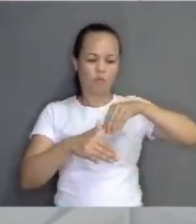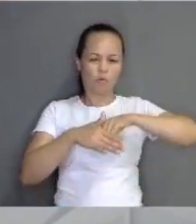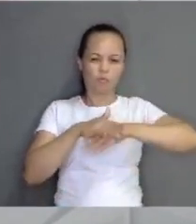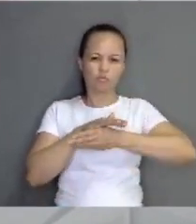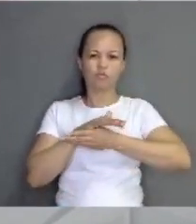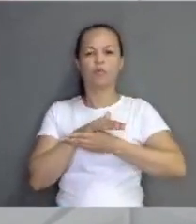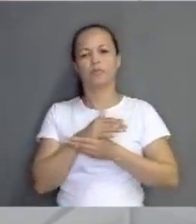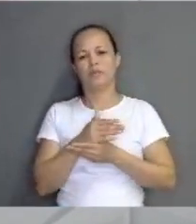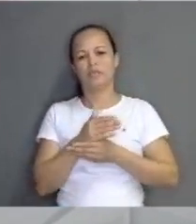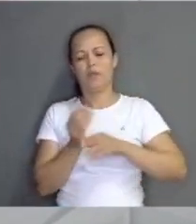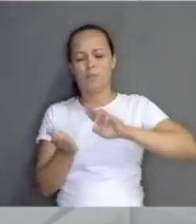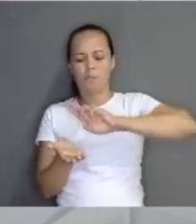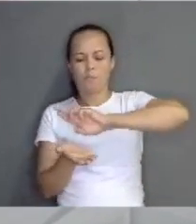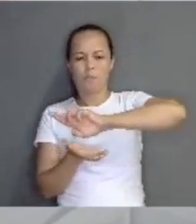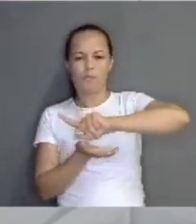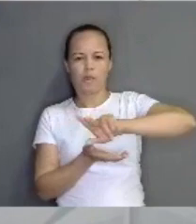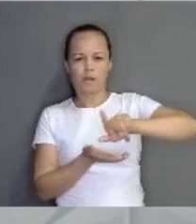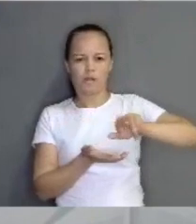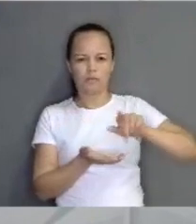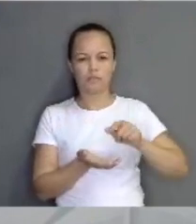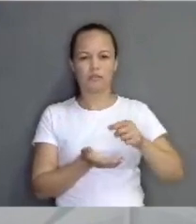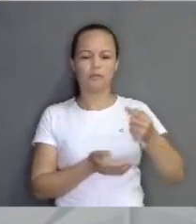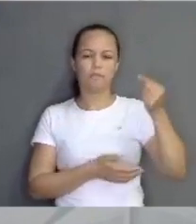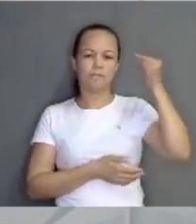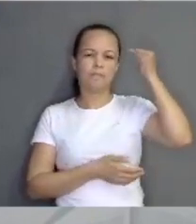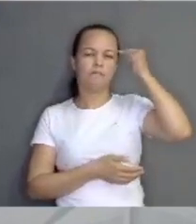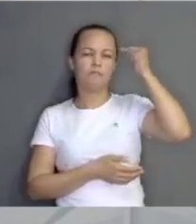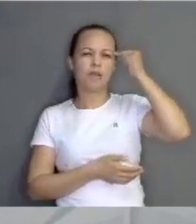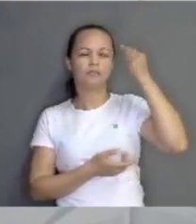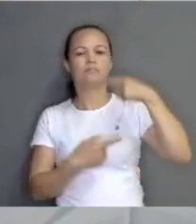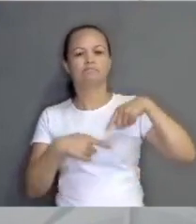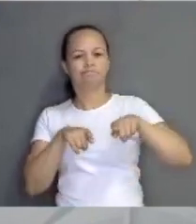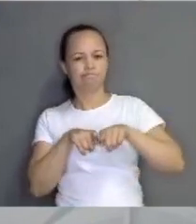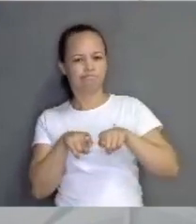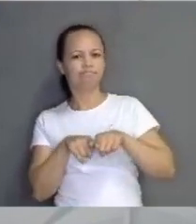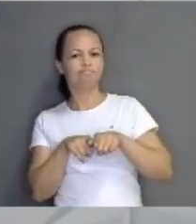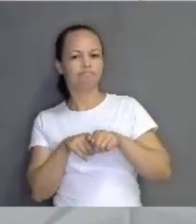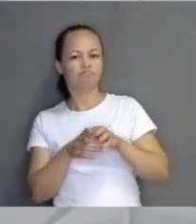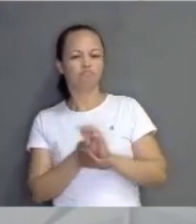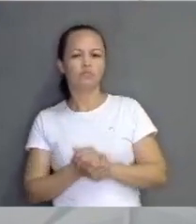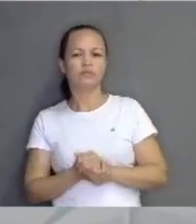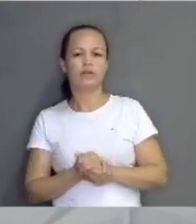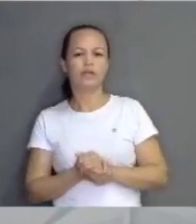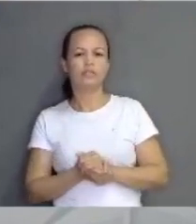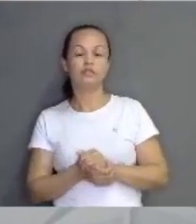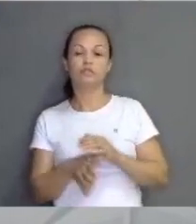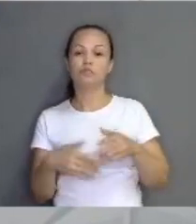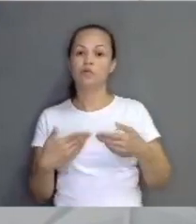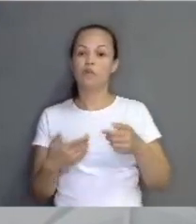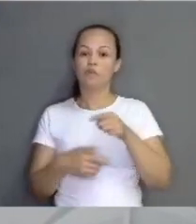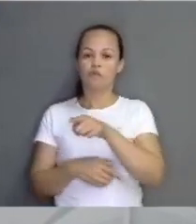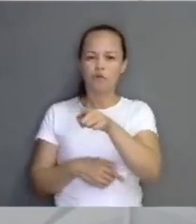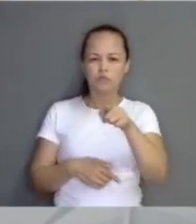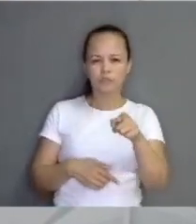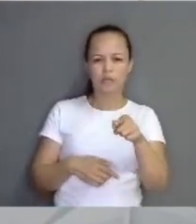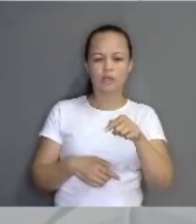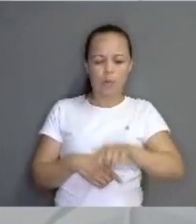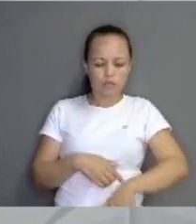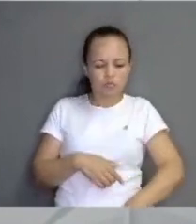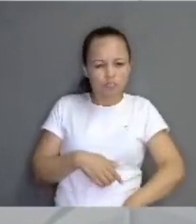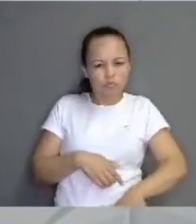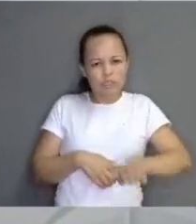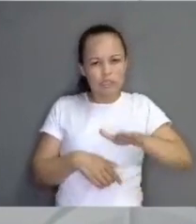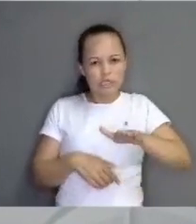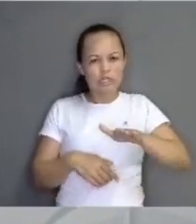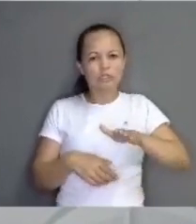costumes, uma diversidade de pensamentos. E isso você, enquanto criança, é que tem que respeitar. Tem que